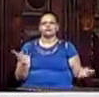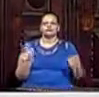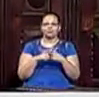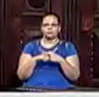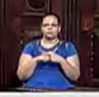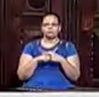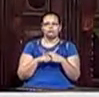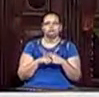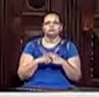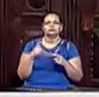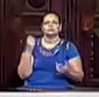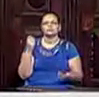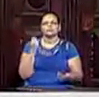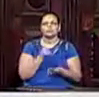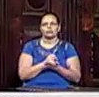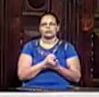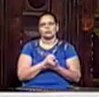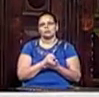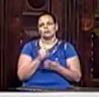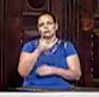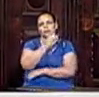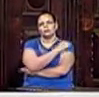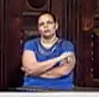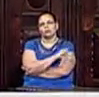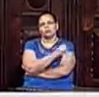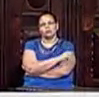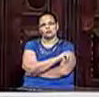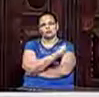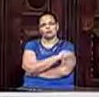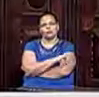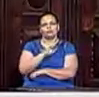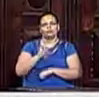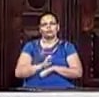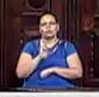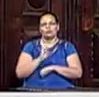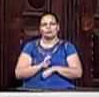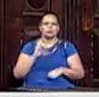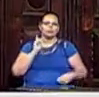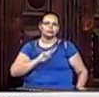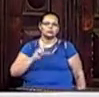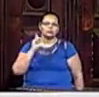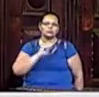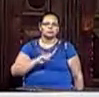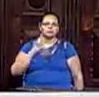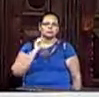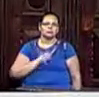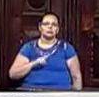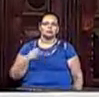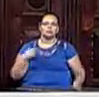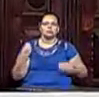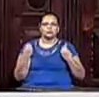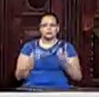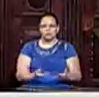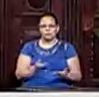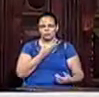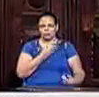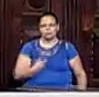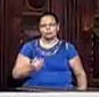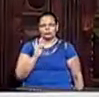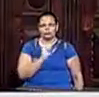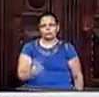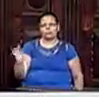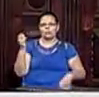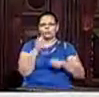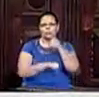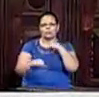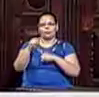Contrariamente à marca do Rio de Janeiro, o Estado de Minas Gerais deu à União, ano